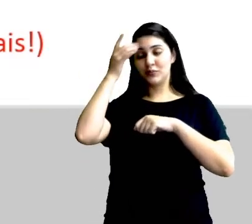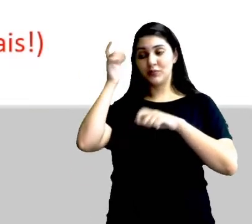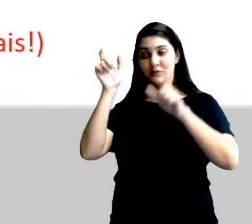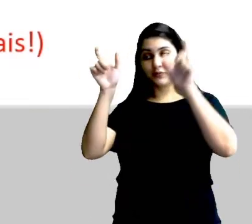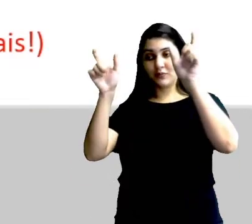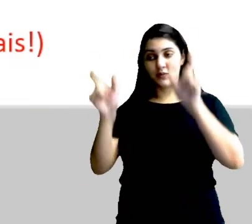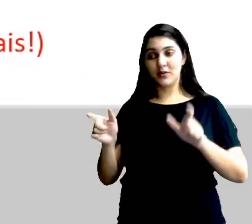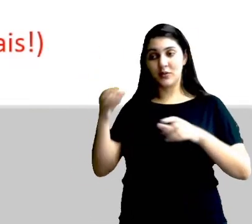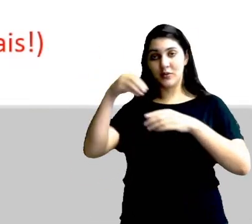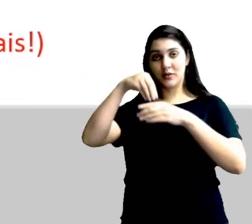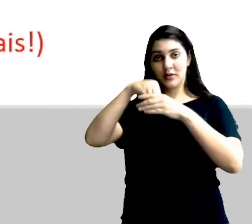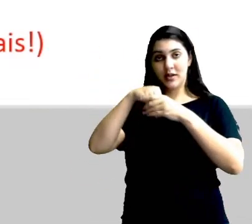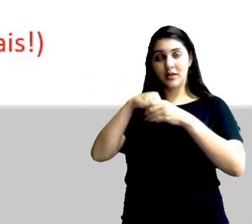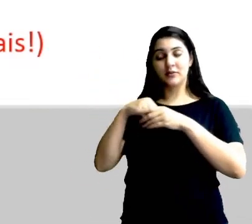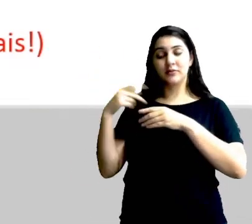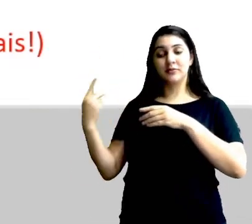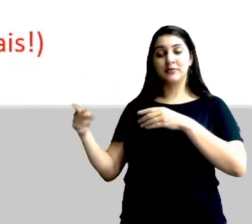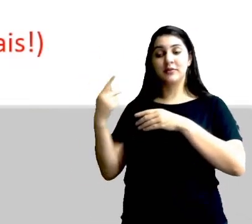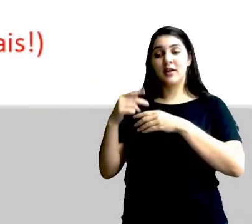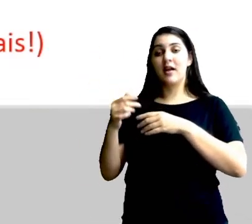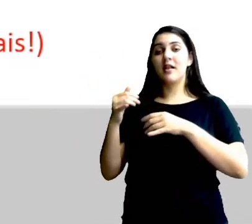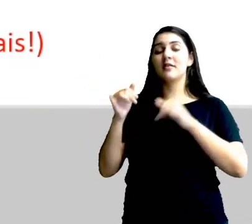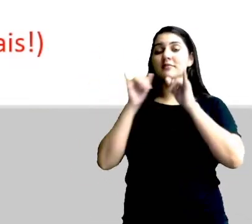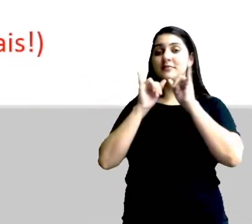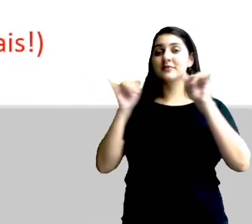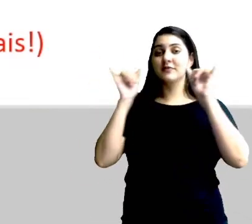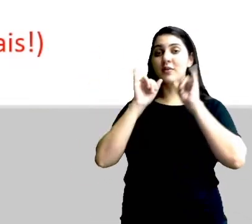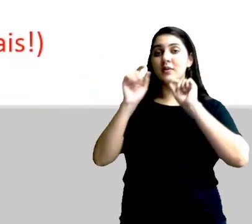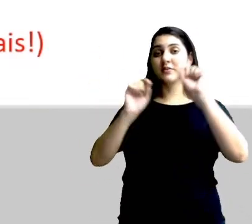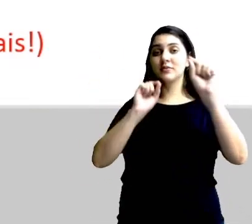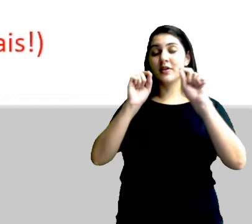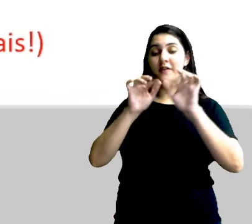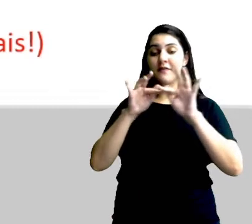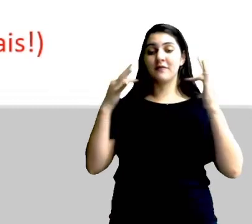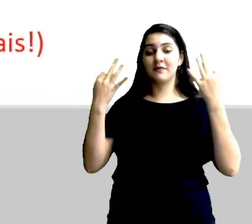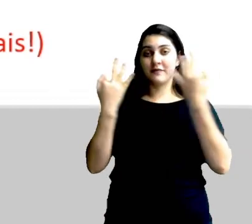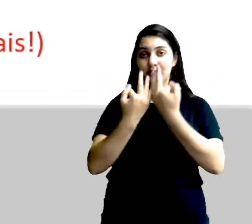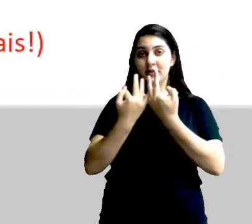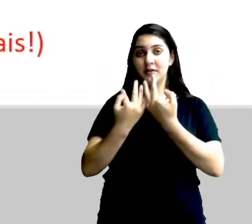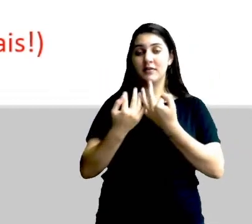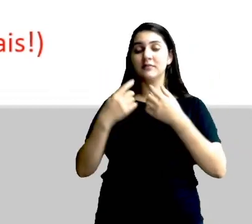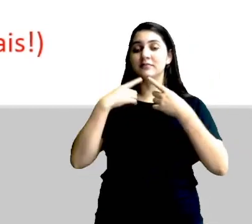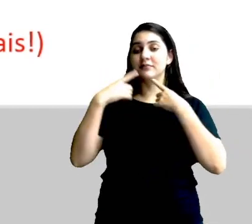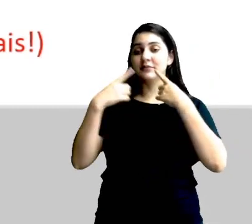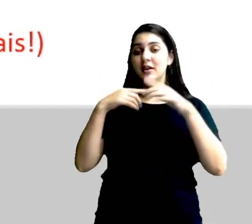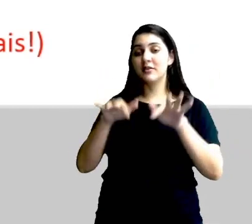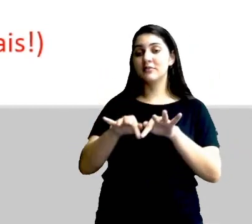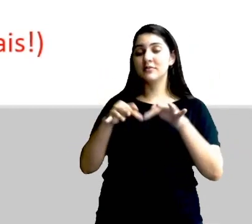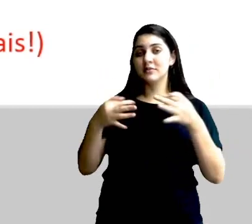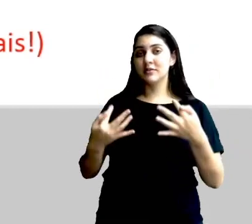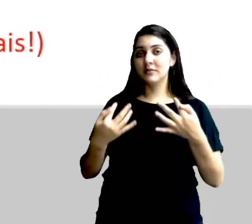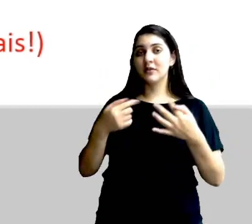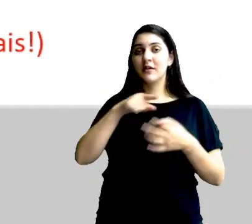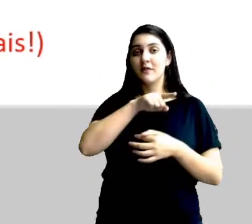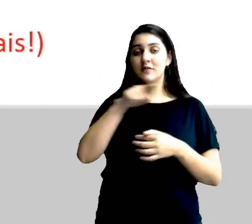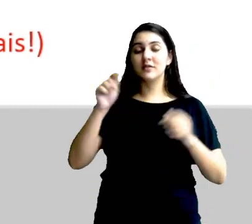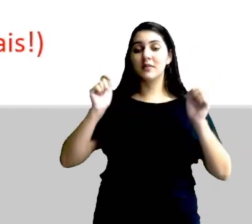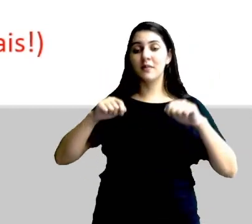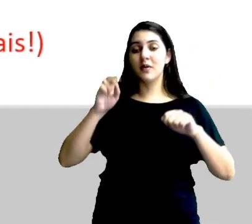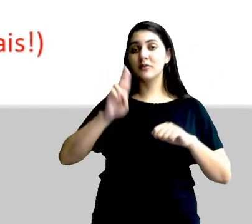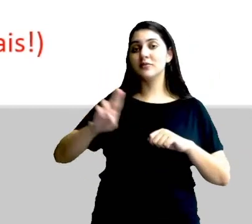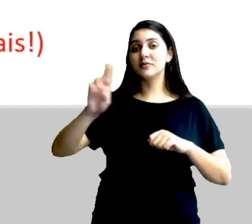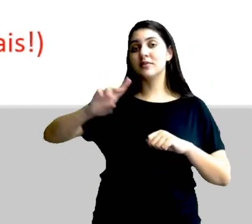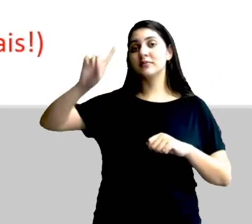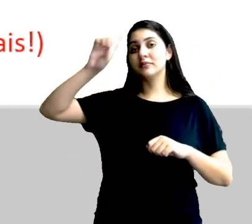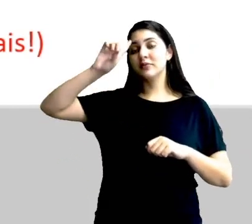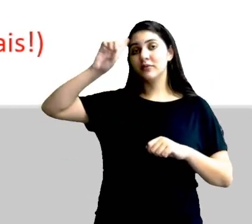pessoas e dentro dela foram colocadas informações sobre a família. Então, um diálogo simples e que você pode utilizar no